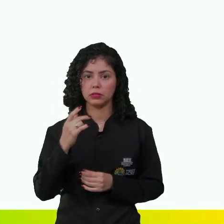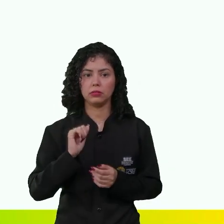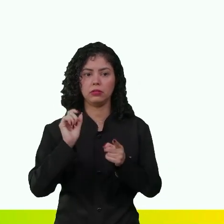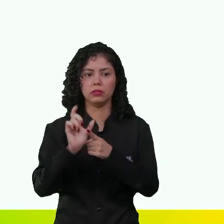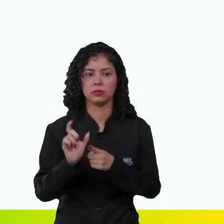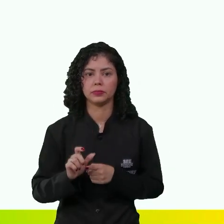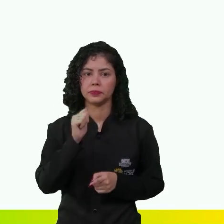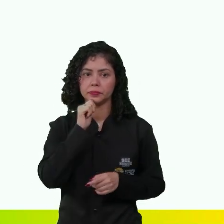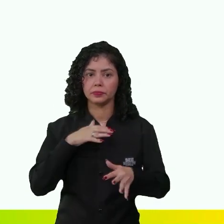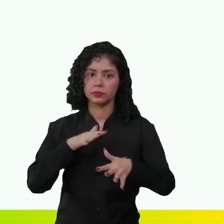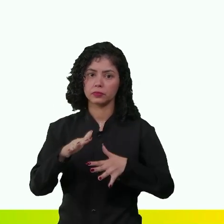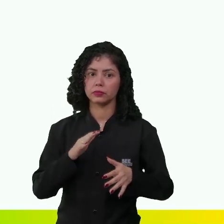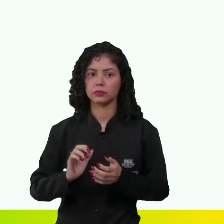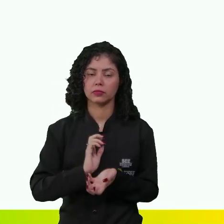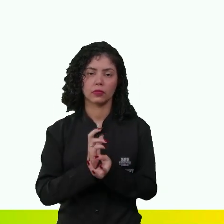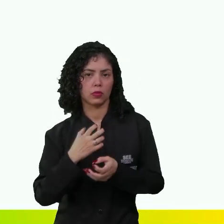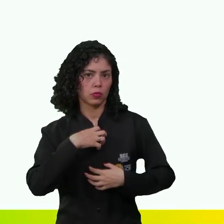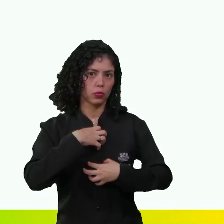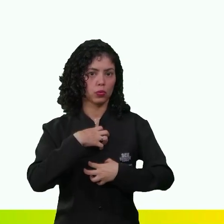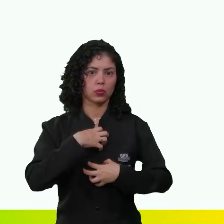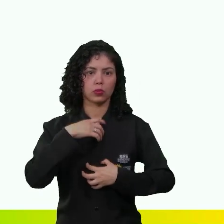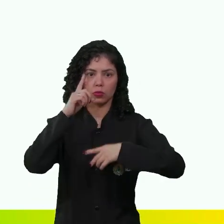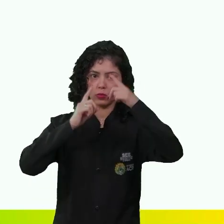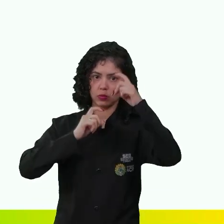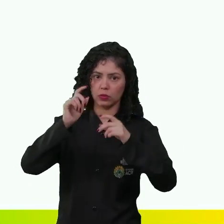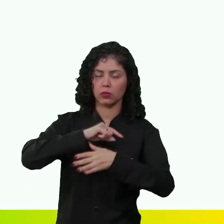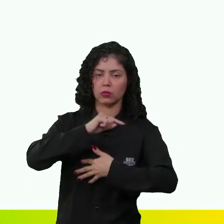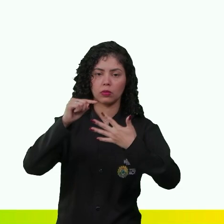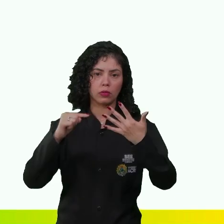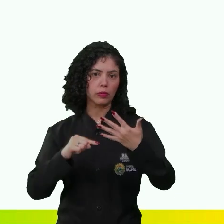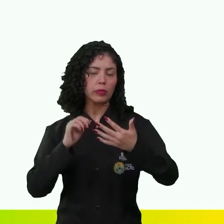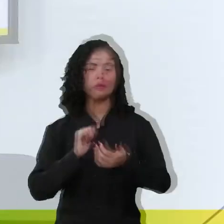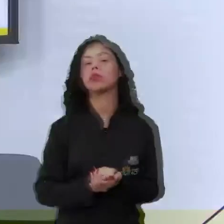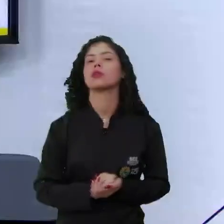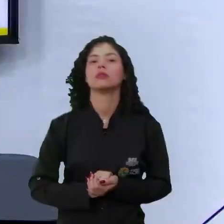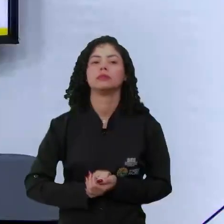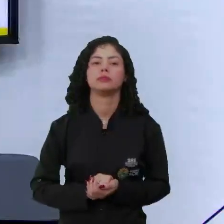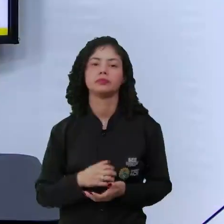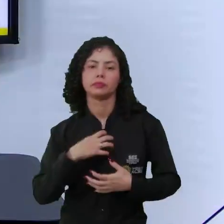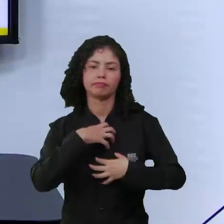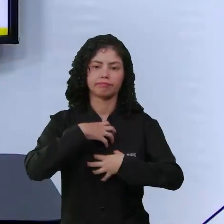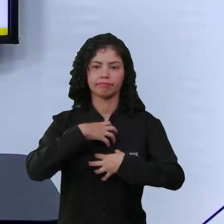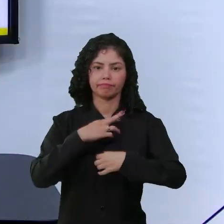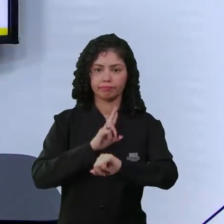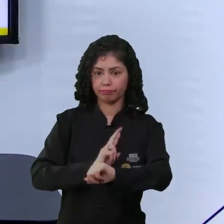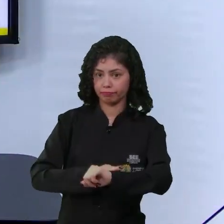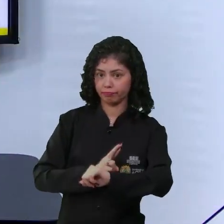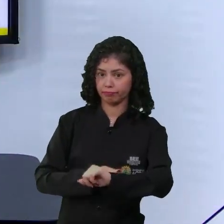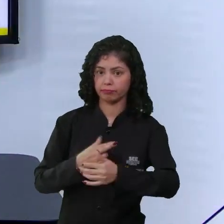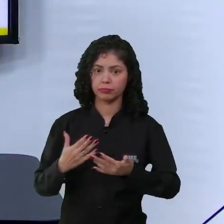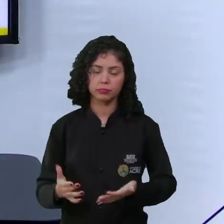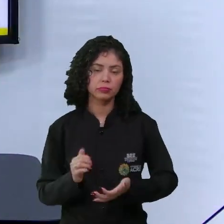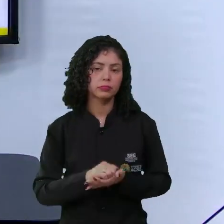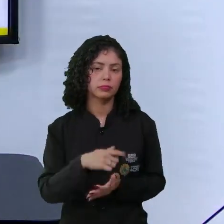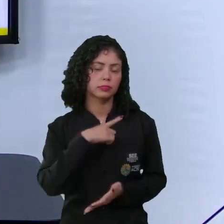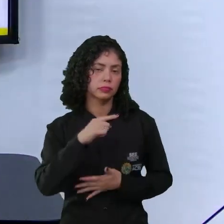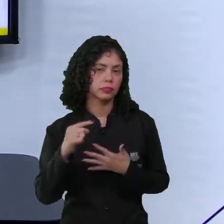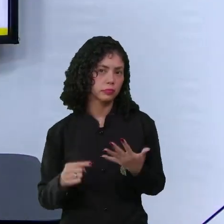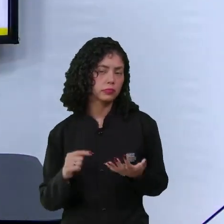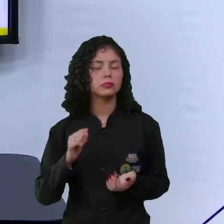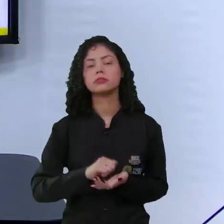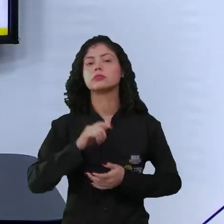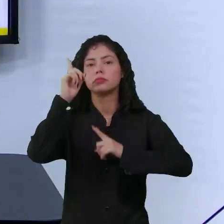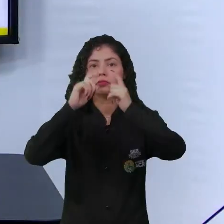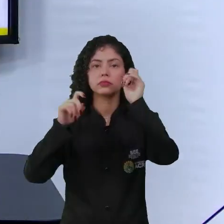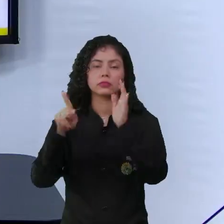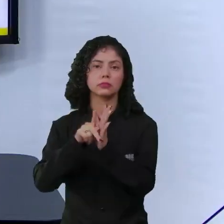tem nos movimentos, que é o ritmo, o gesto, a ginga, vamos colocar assim. É um movimento, existe várias formas de